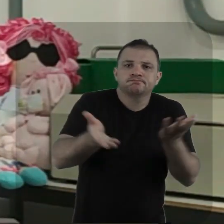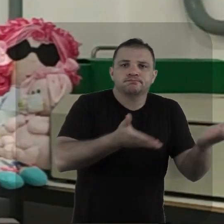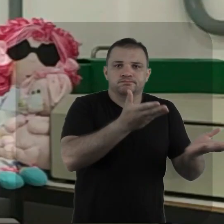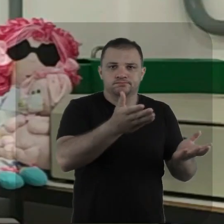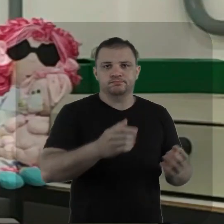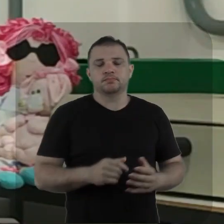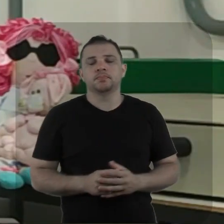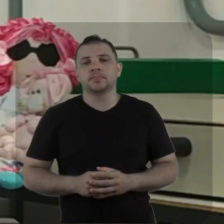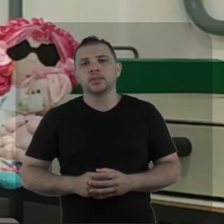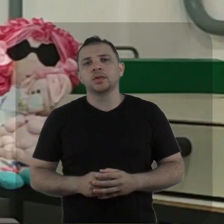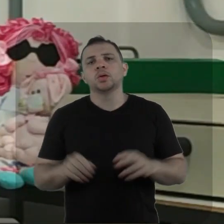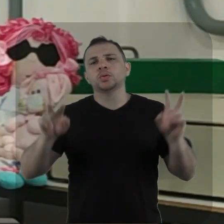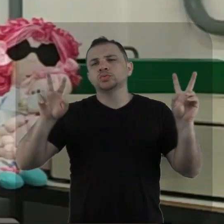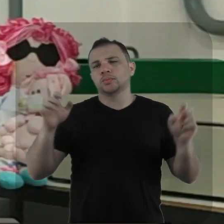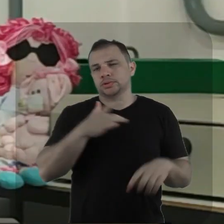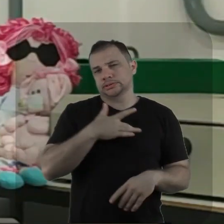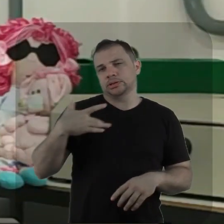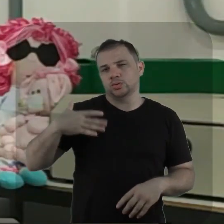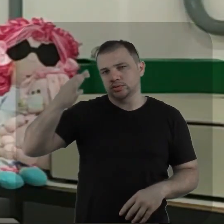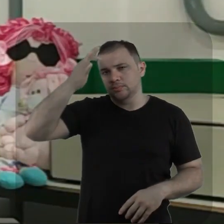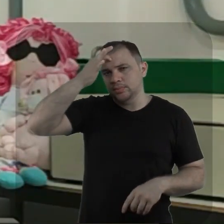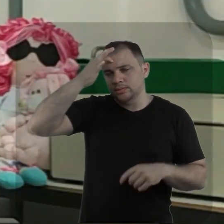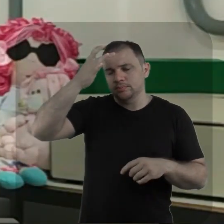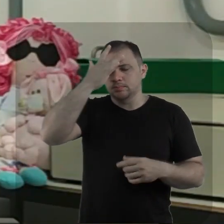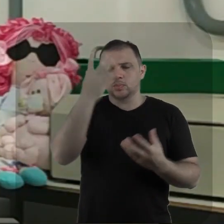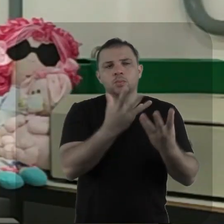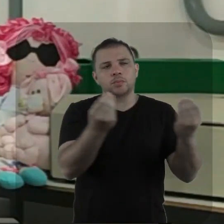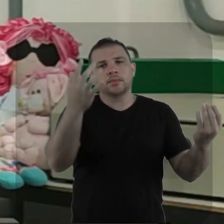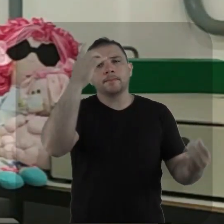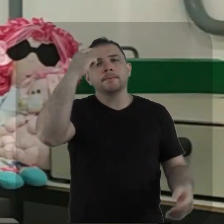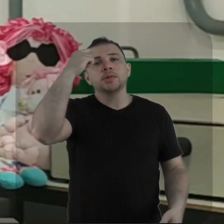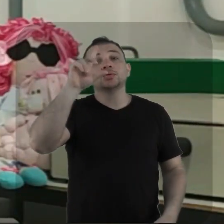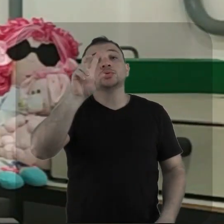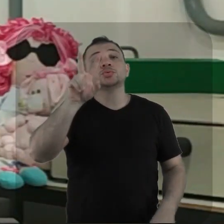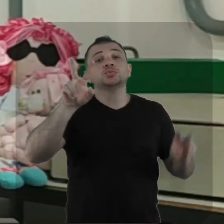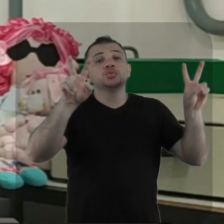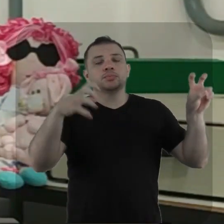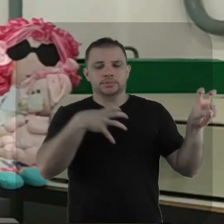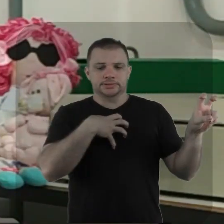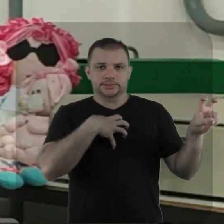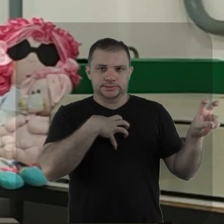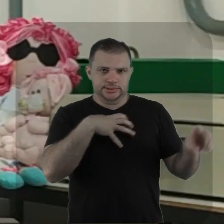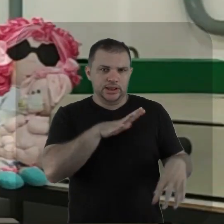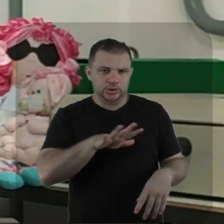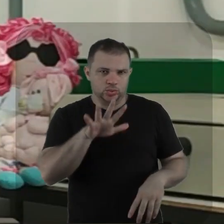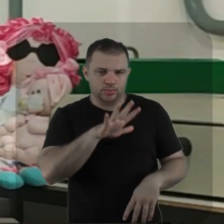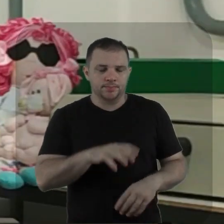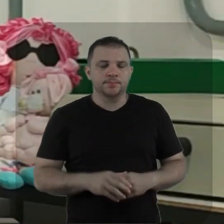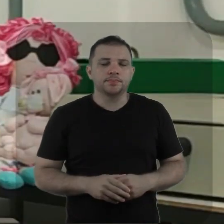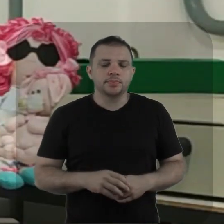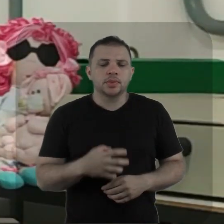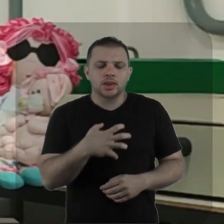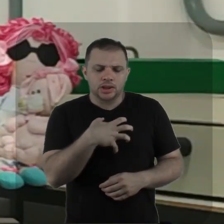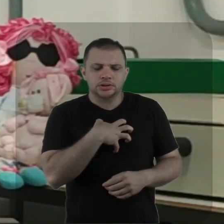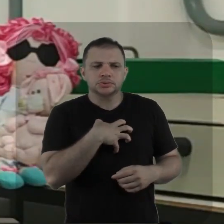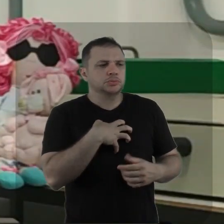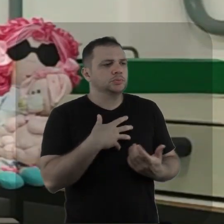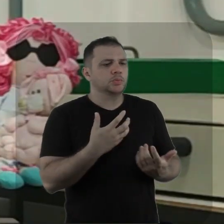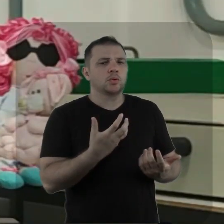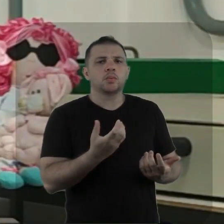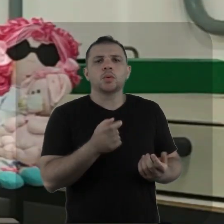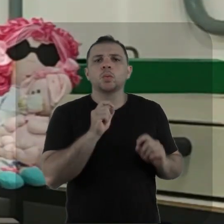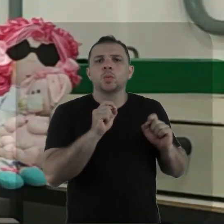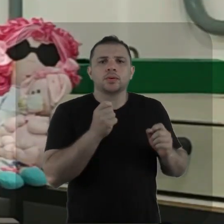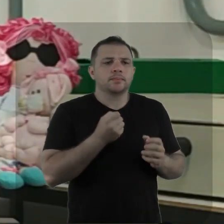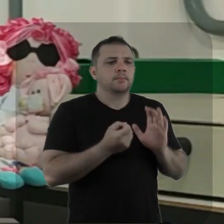mental, a gente relaciona muito a sintoma, né? O indivíduo está sintomatizando, ele está ali com um problema, ele está com algo aparecendo,